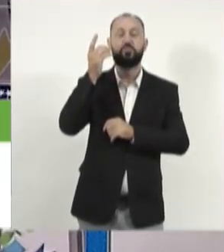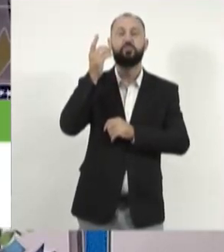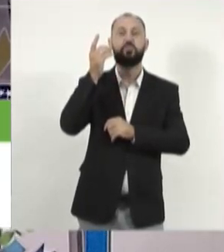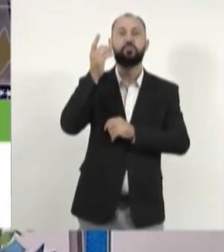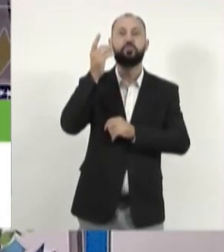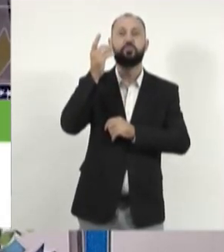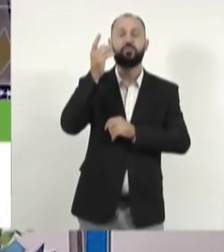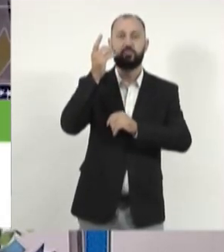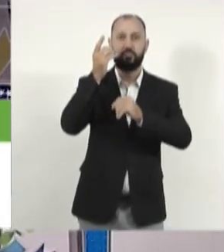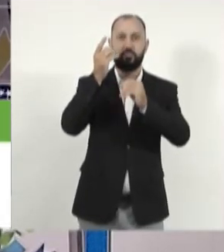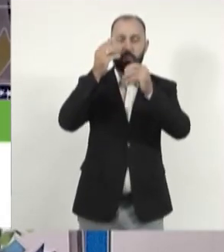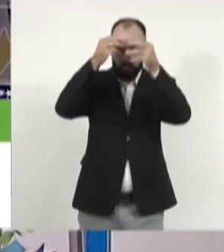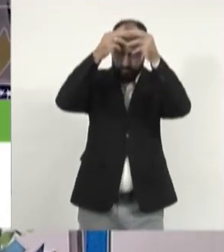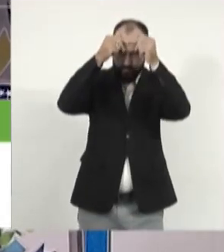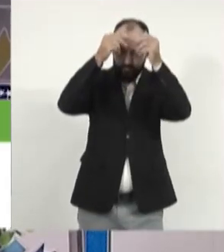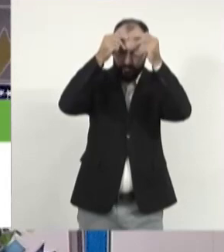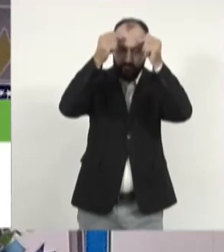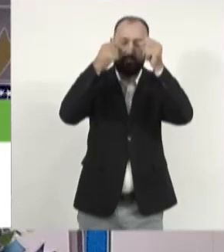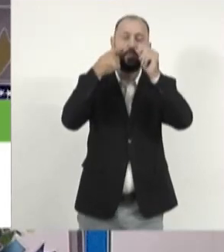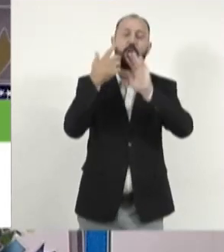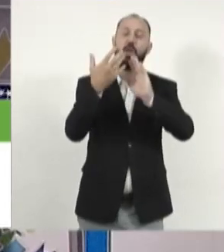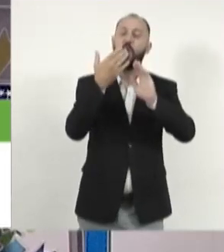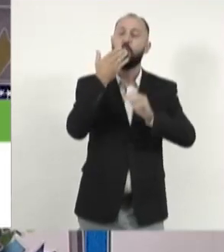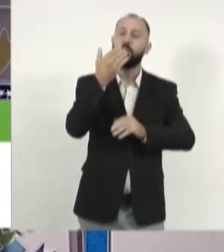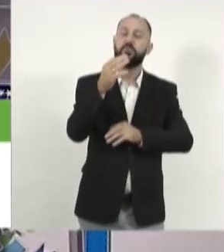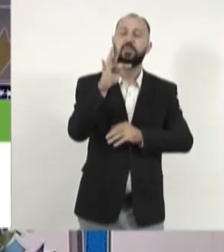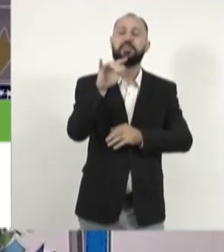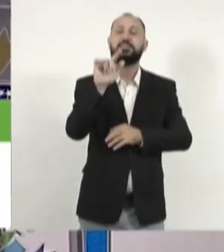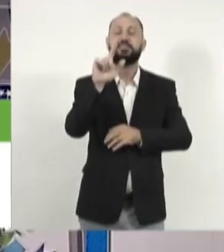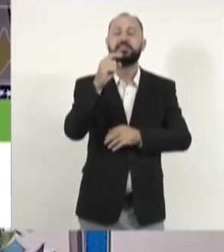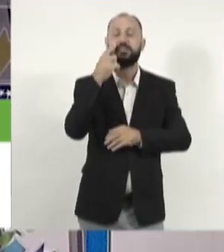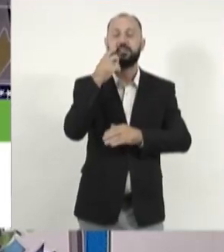à cobrança de taxas de serviço na emissão